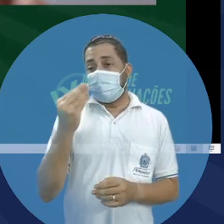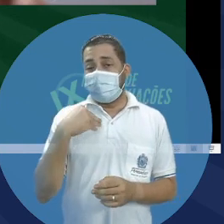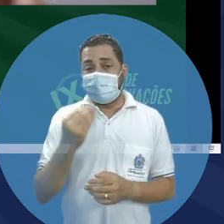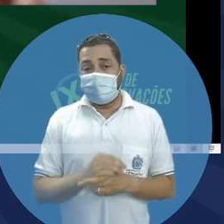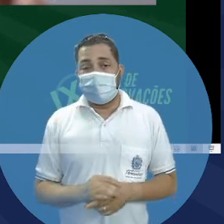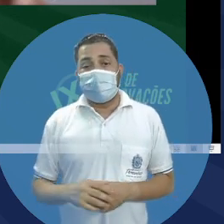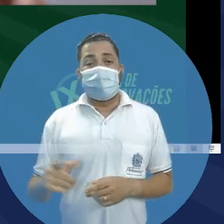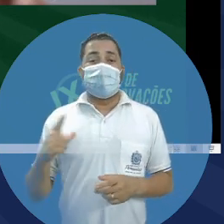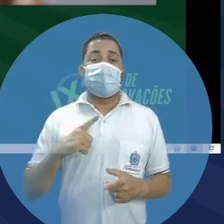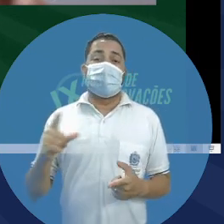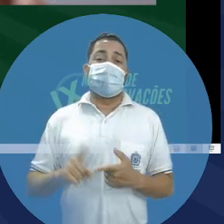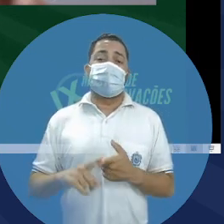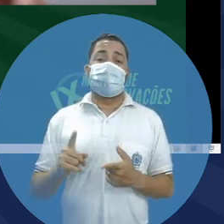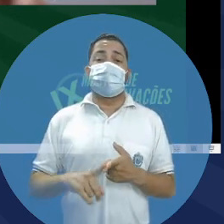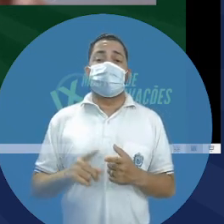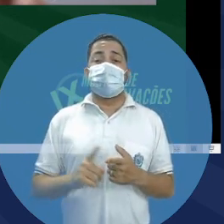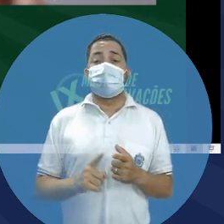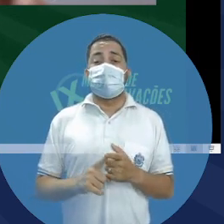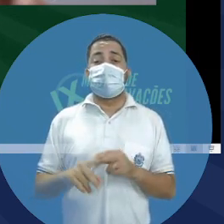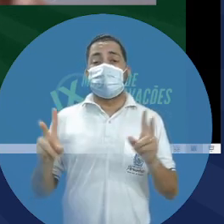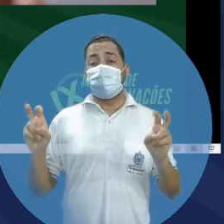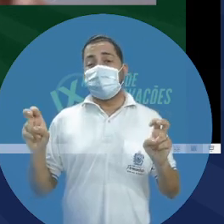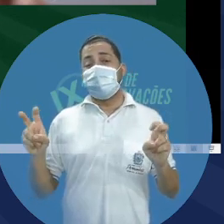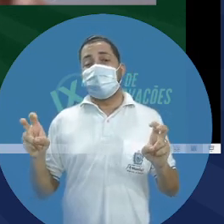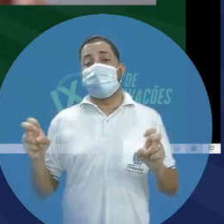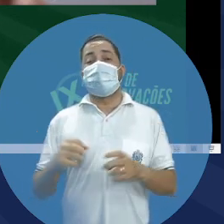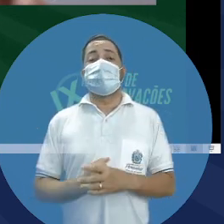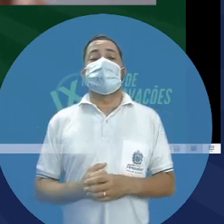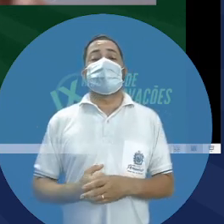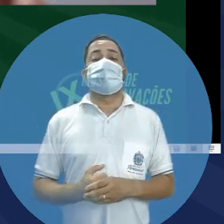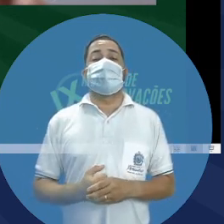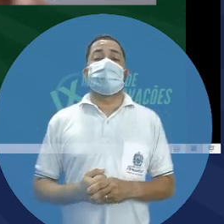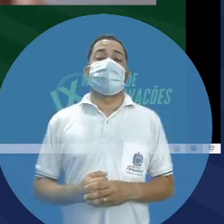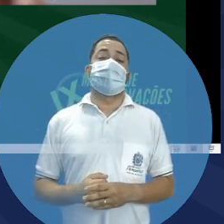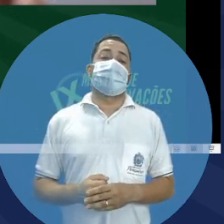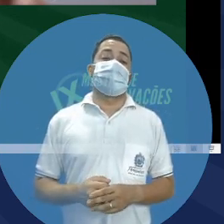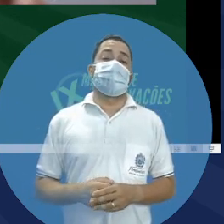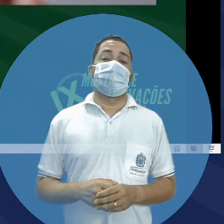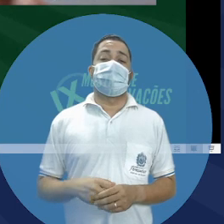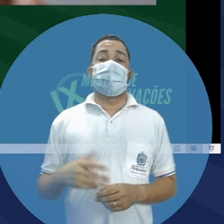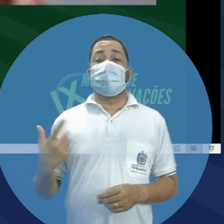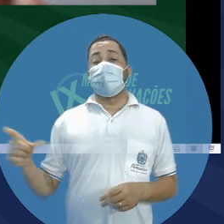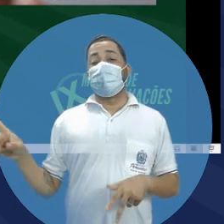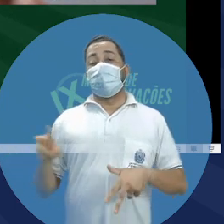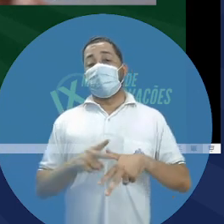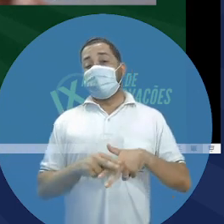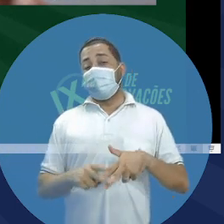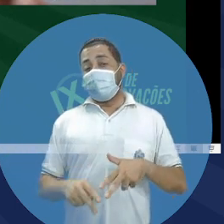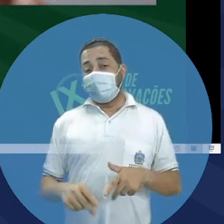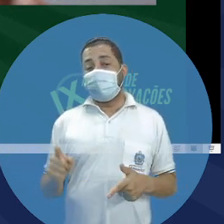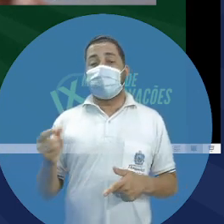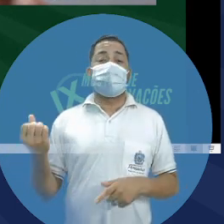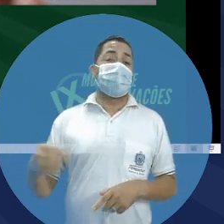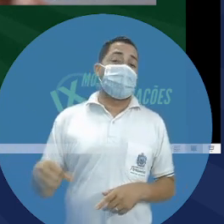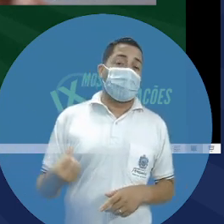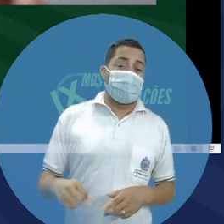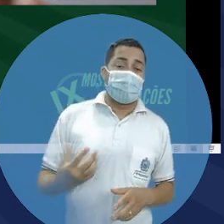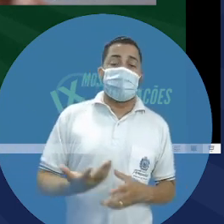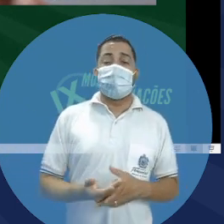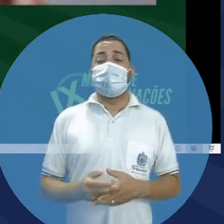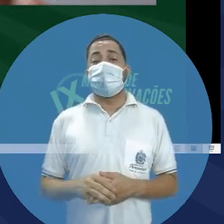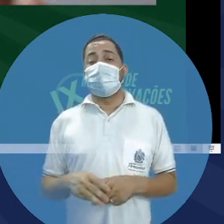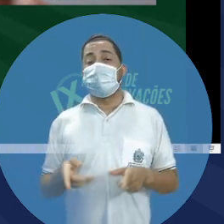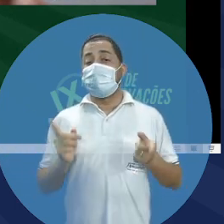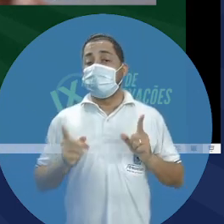também essas temáticas também para outros gêneros, como lésbicas, transexuais,